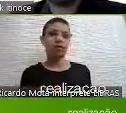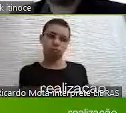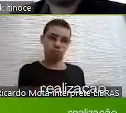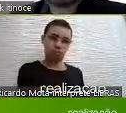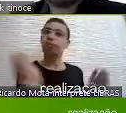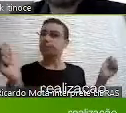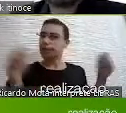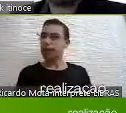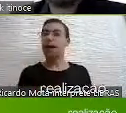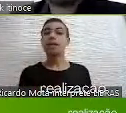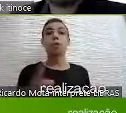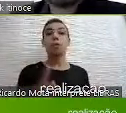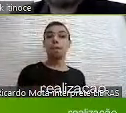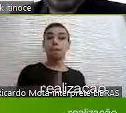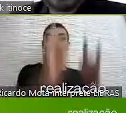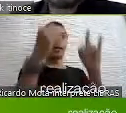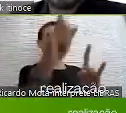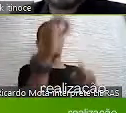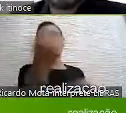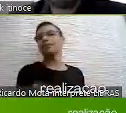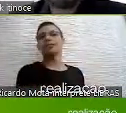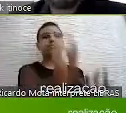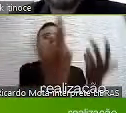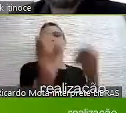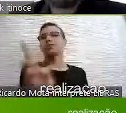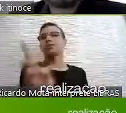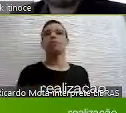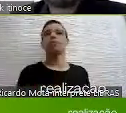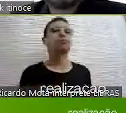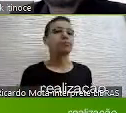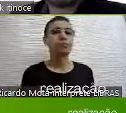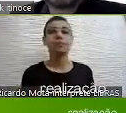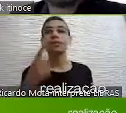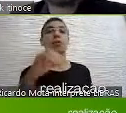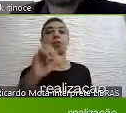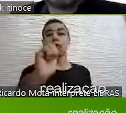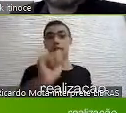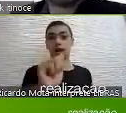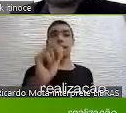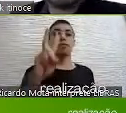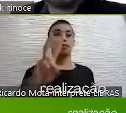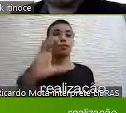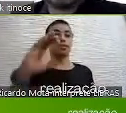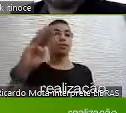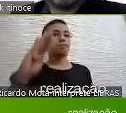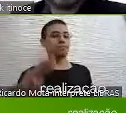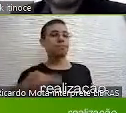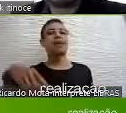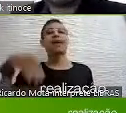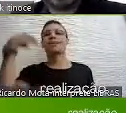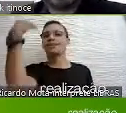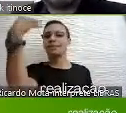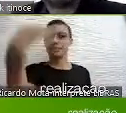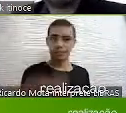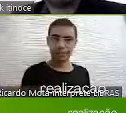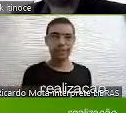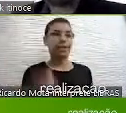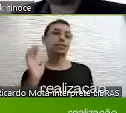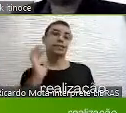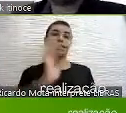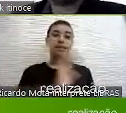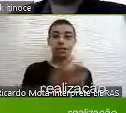Então, a VCB é quase uma 90 e tantos por cento de certeza que não vai pegar fogo. Isso, ou se pegar